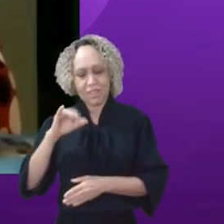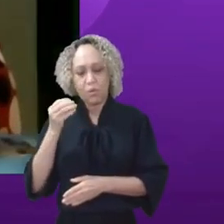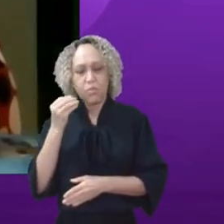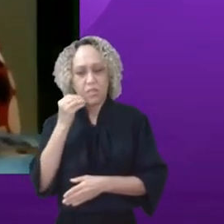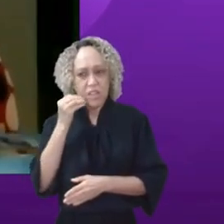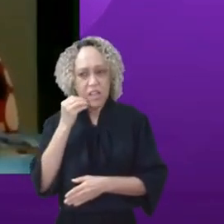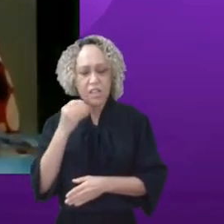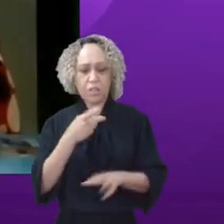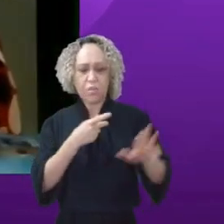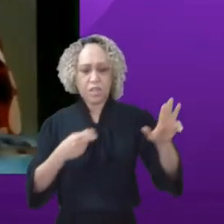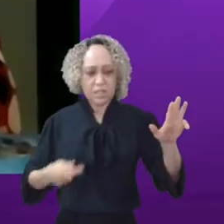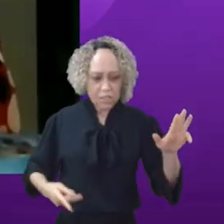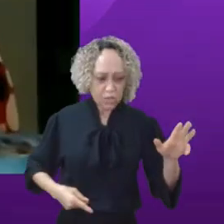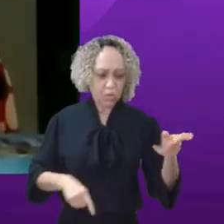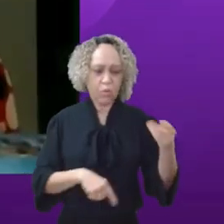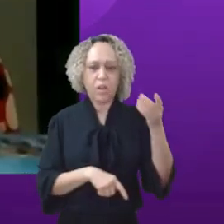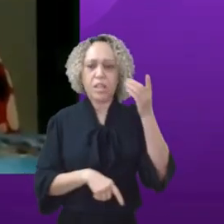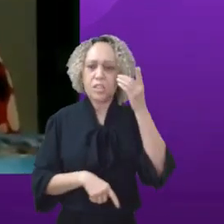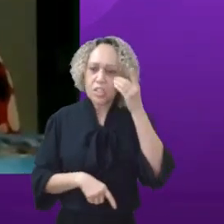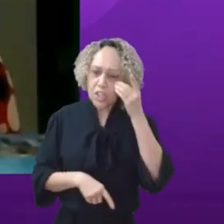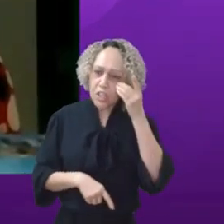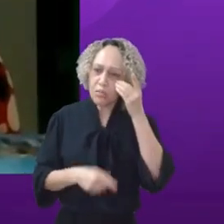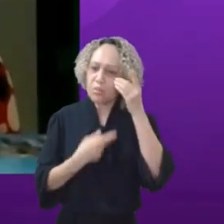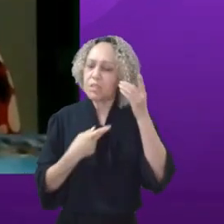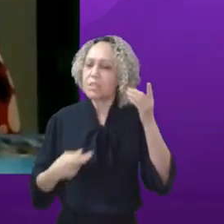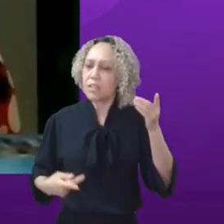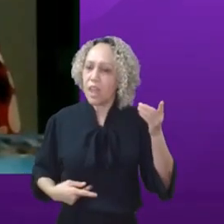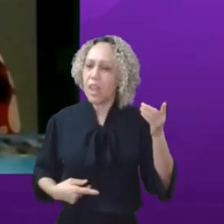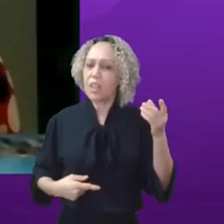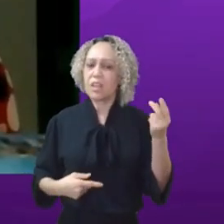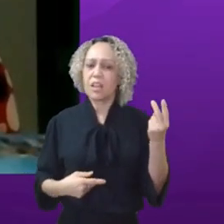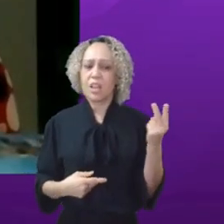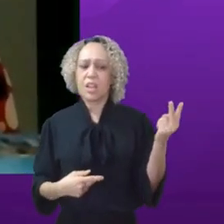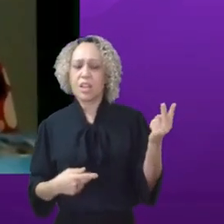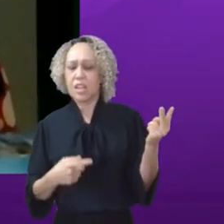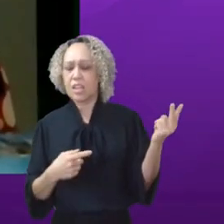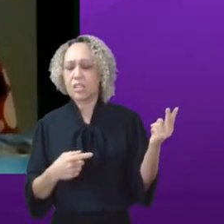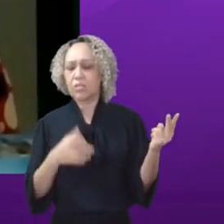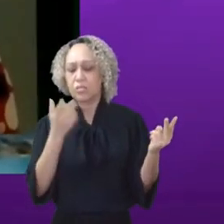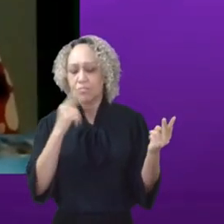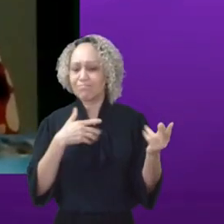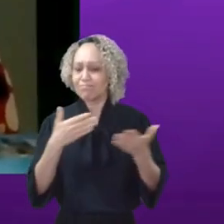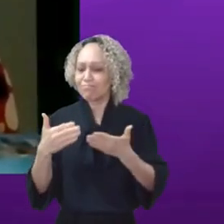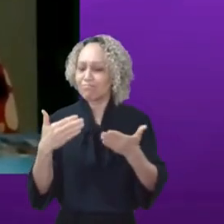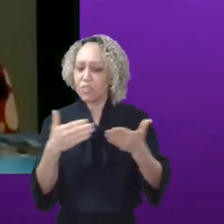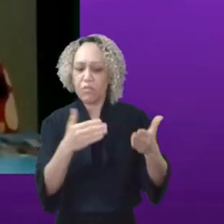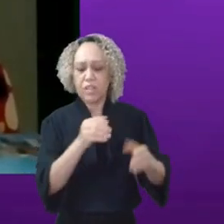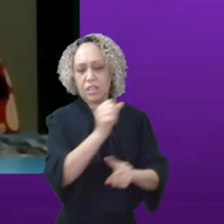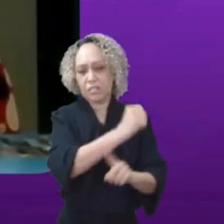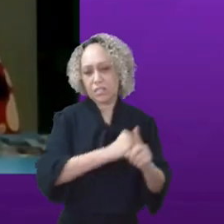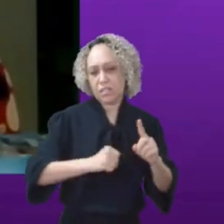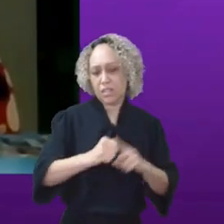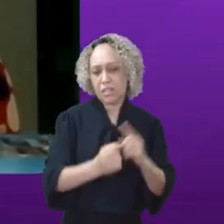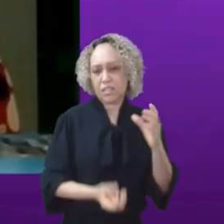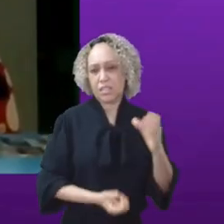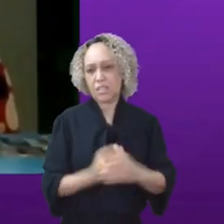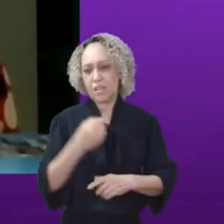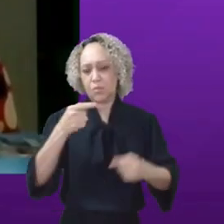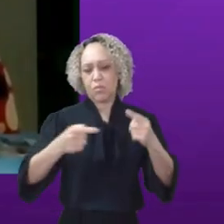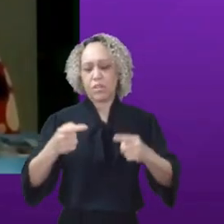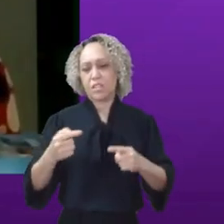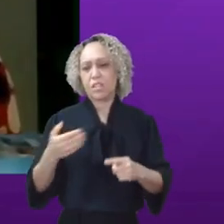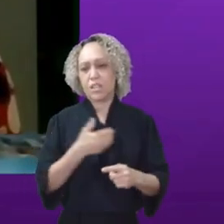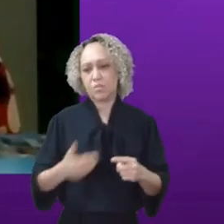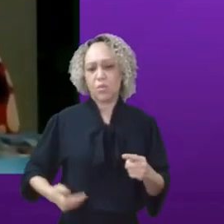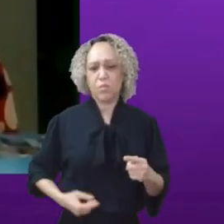do presidente Lula, da presidenta Dilma, né, de dialogar com a sociedade, de implementar políticas públicas importantes,